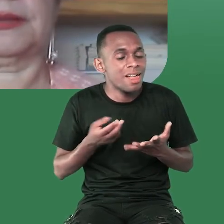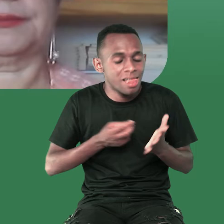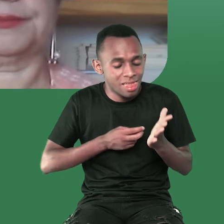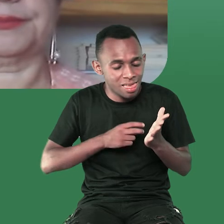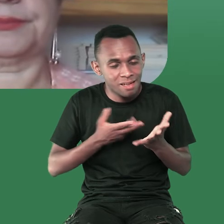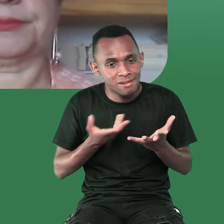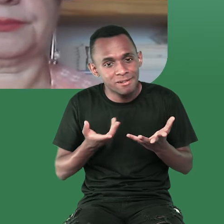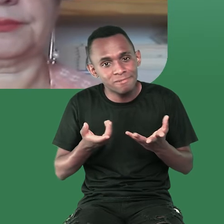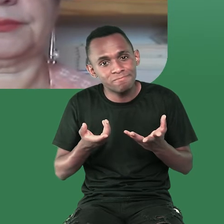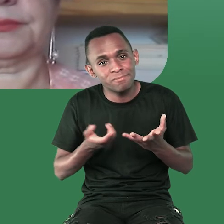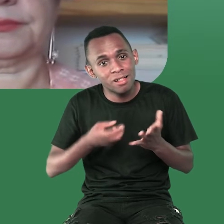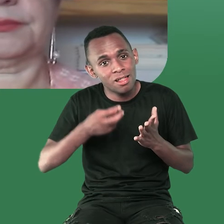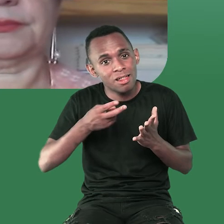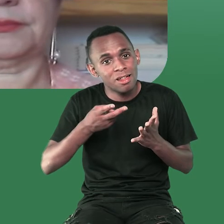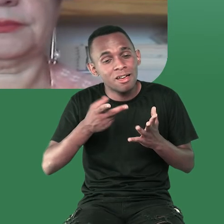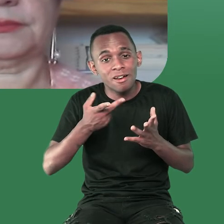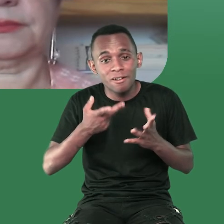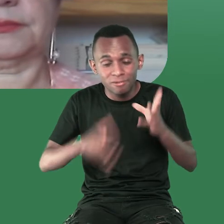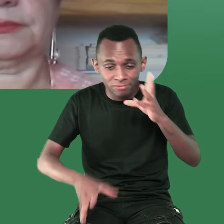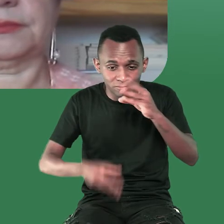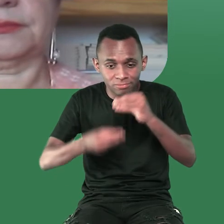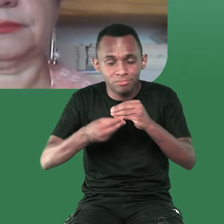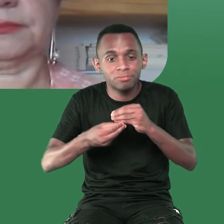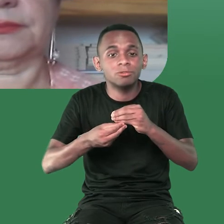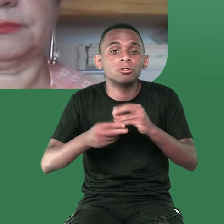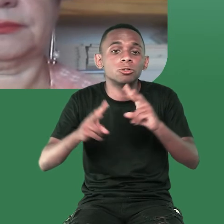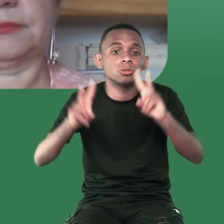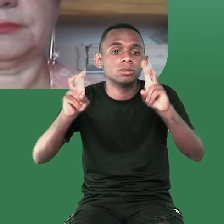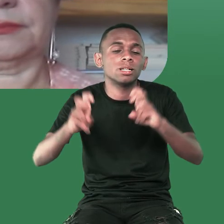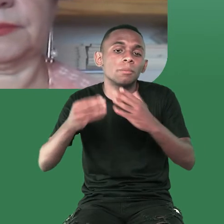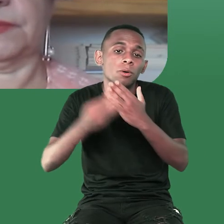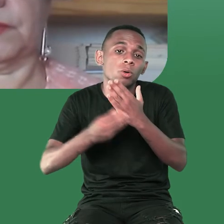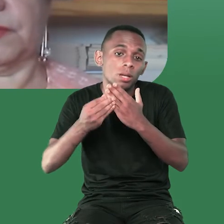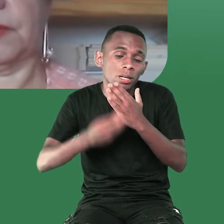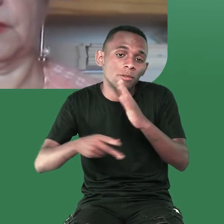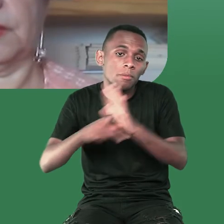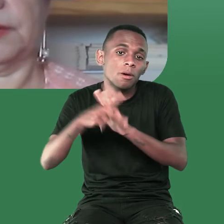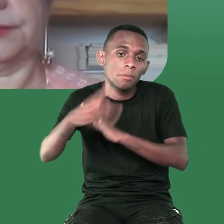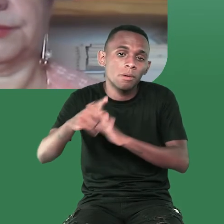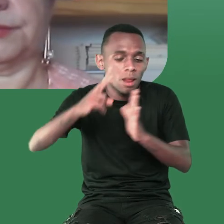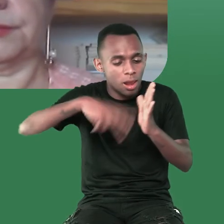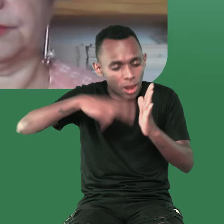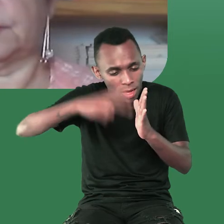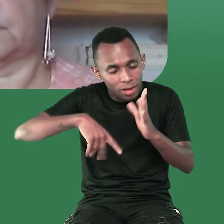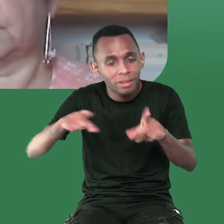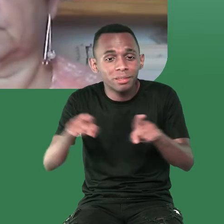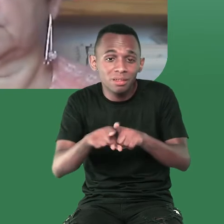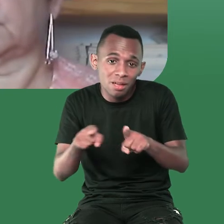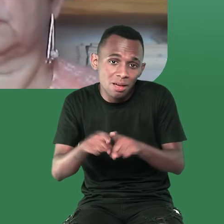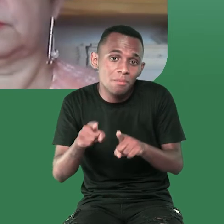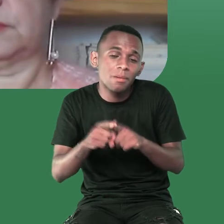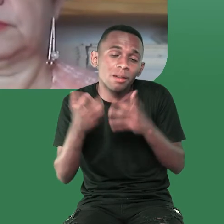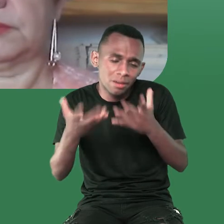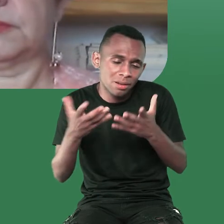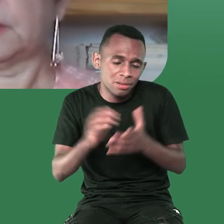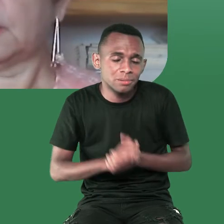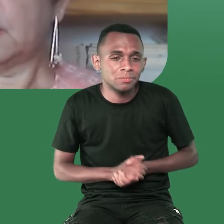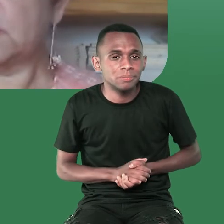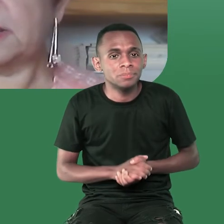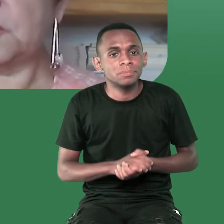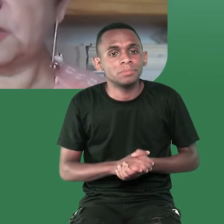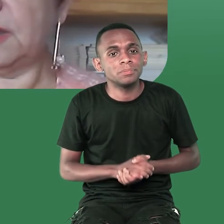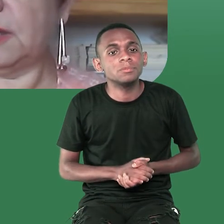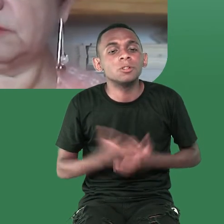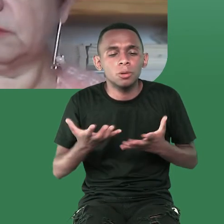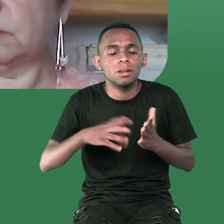fazer algum reforço de algum ponto do seu livro? Gostaria de ler algum trecho, alguma consideração?